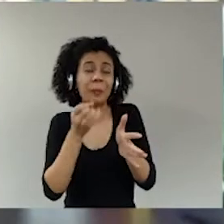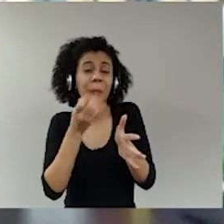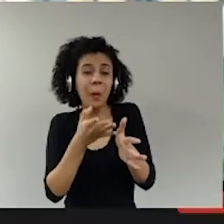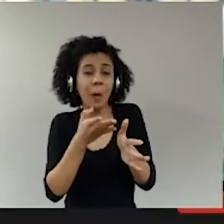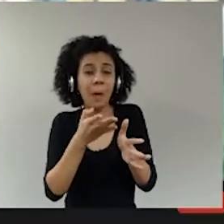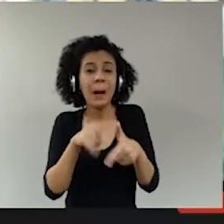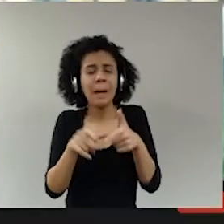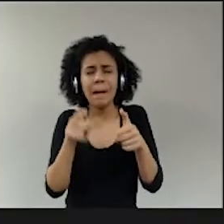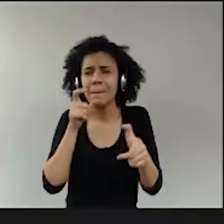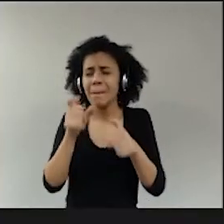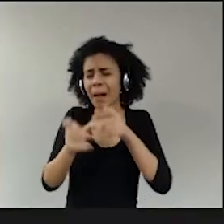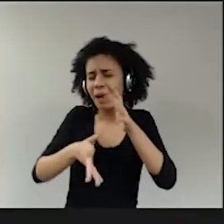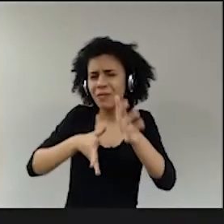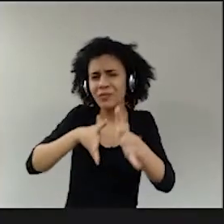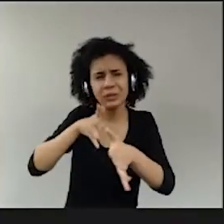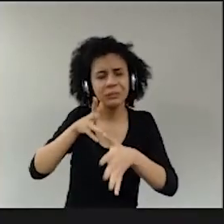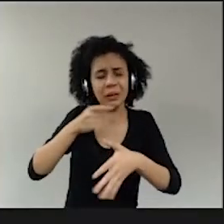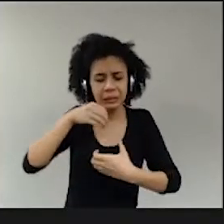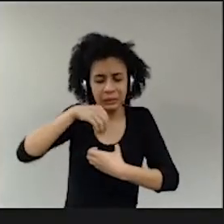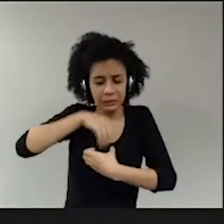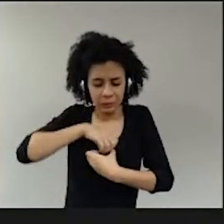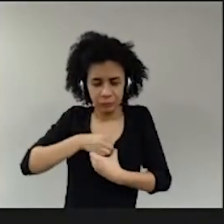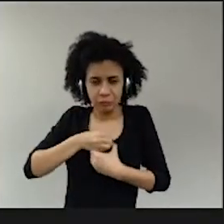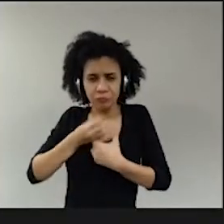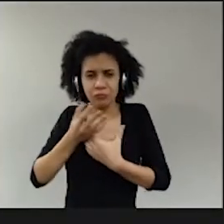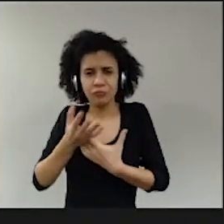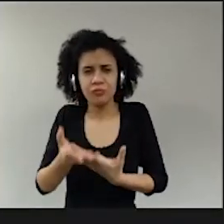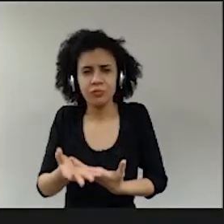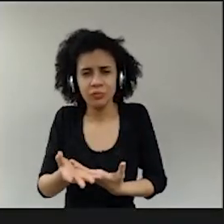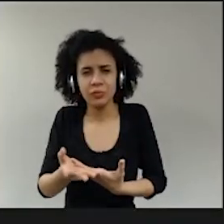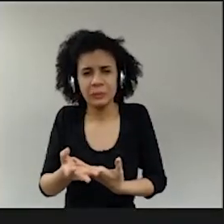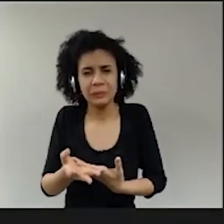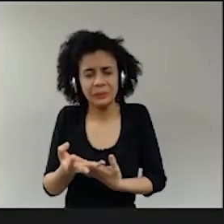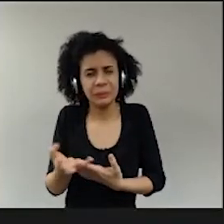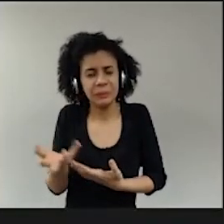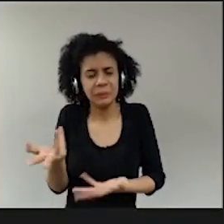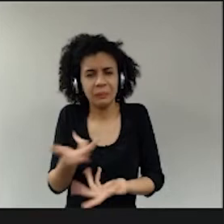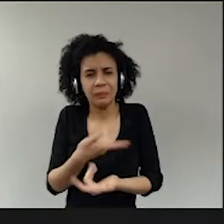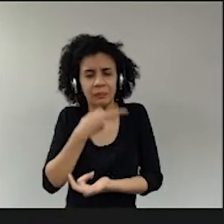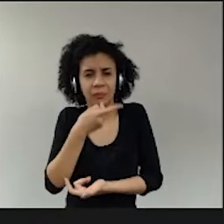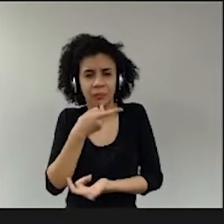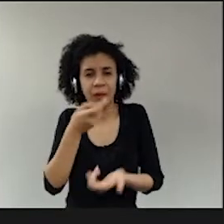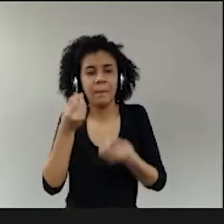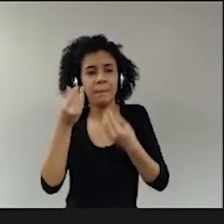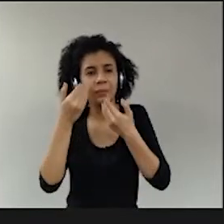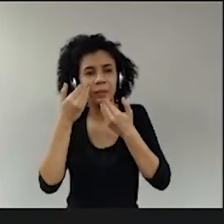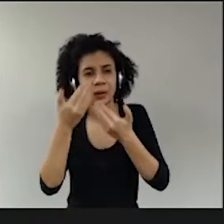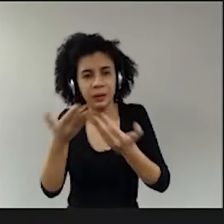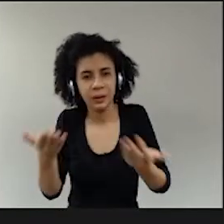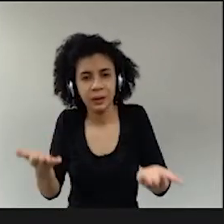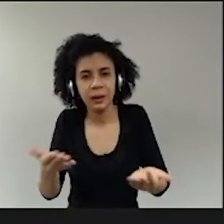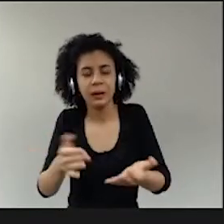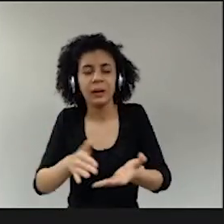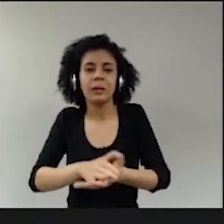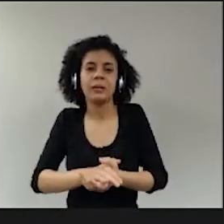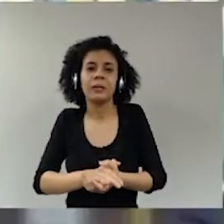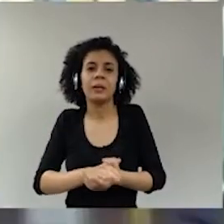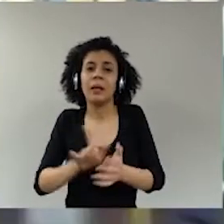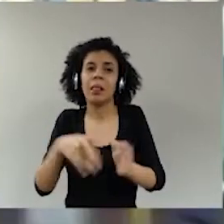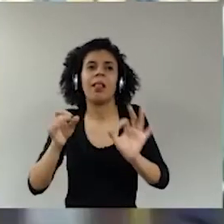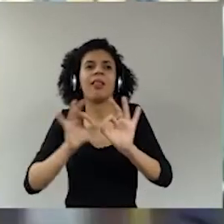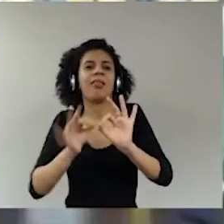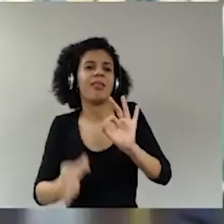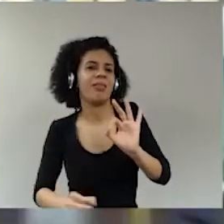as palavras saem da alma de quem pratica tudo isso que fala. Muito obrigado, e sem